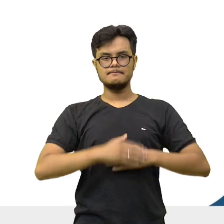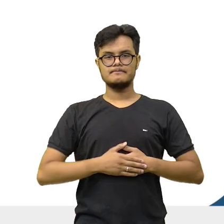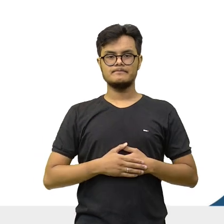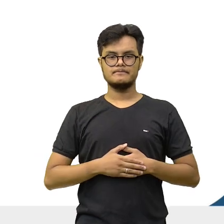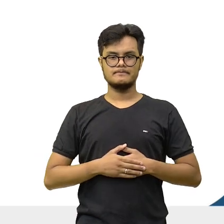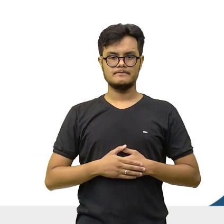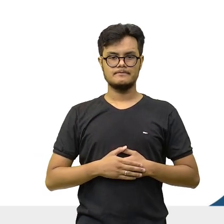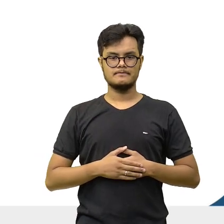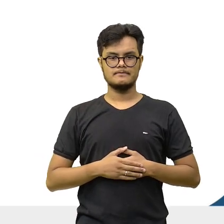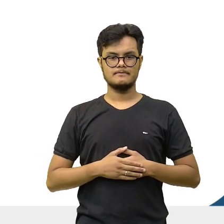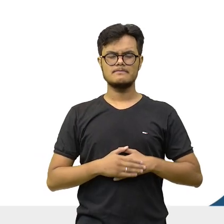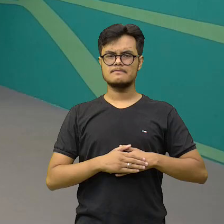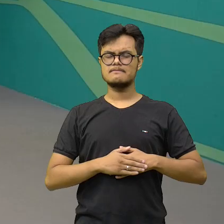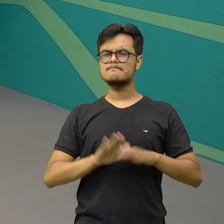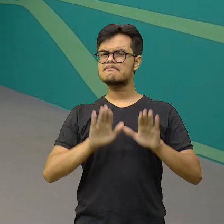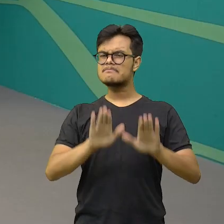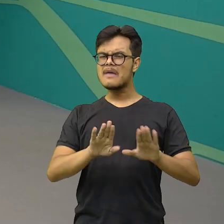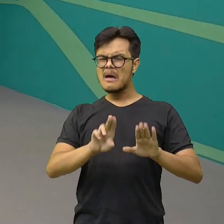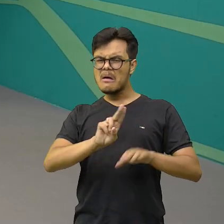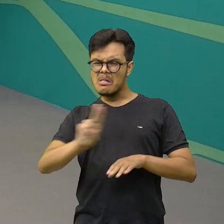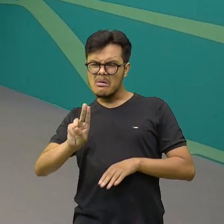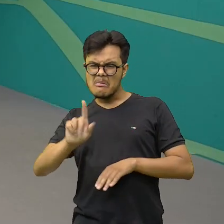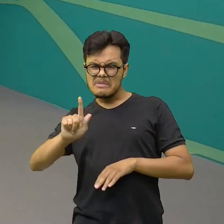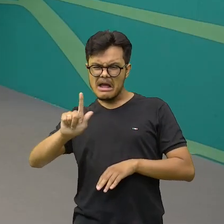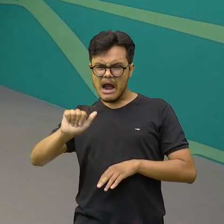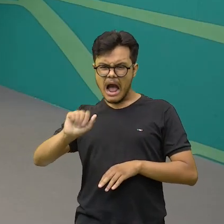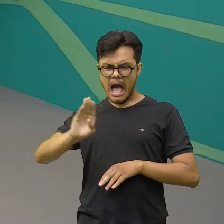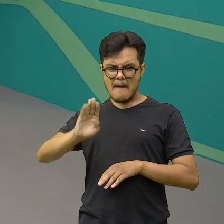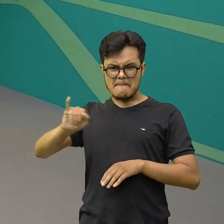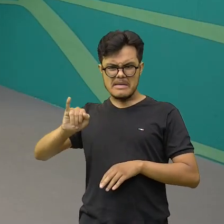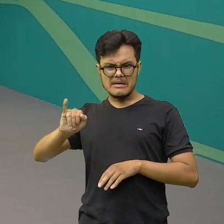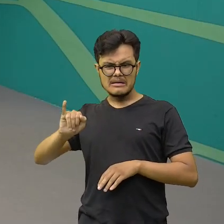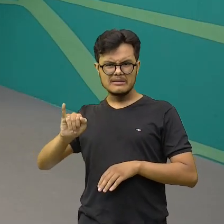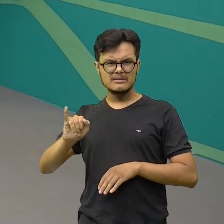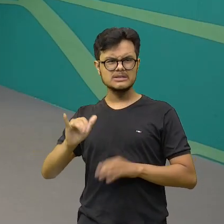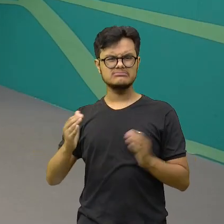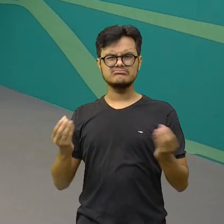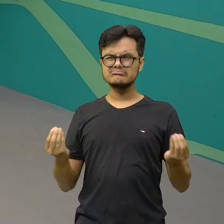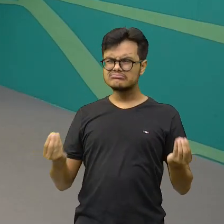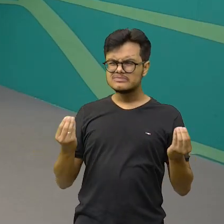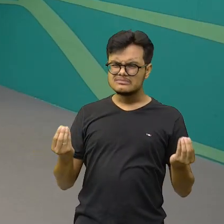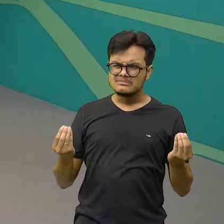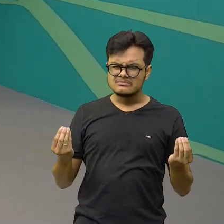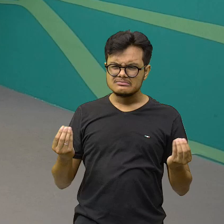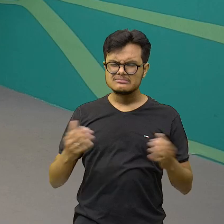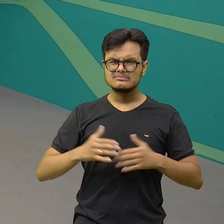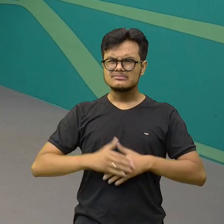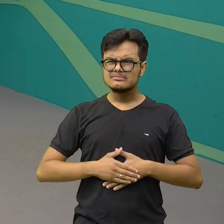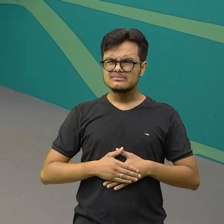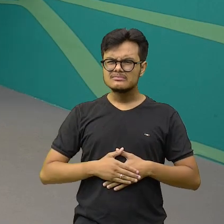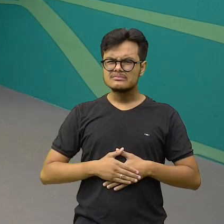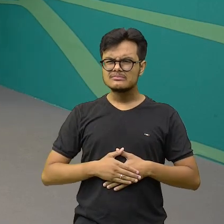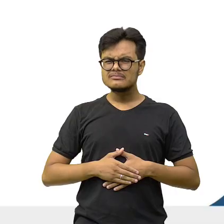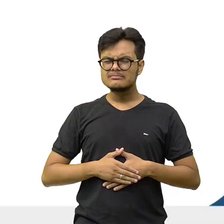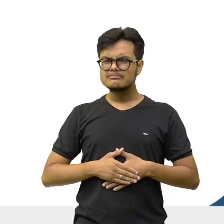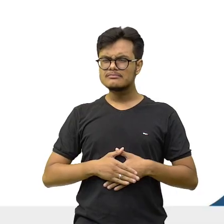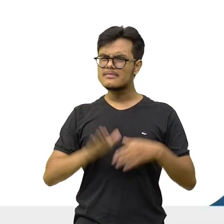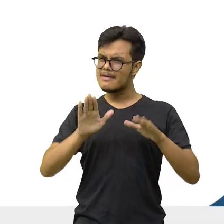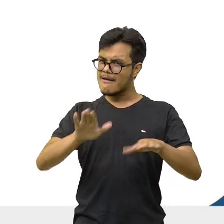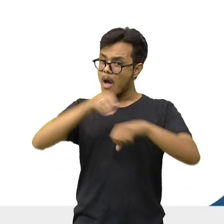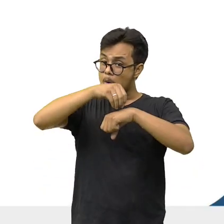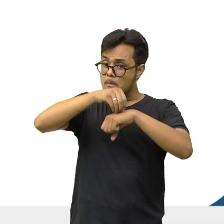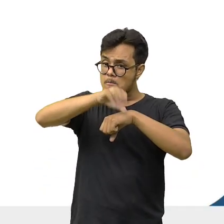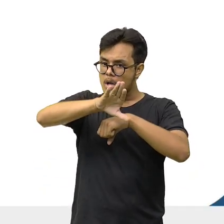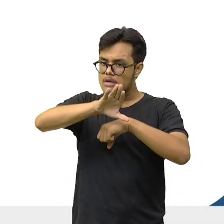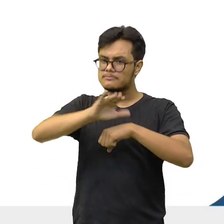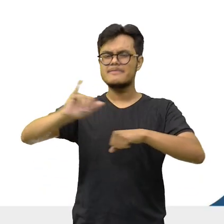Gabi. Como assim, prof? Gabi. Chamou a ilhota de Langerhans, chama a Gabi. Que é